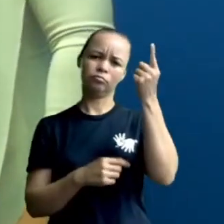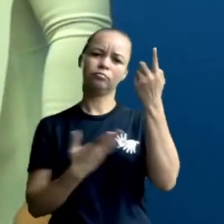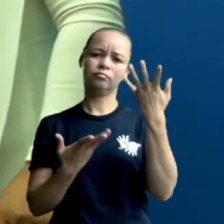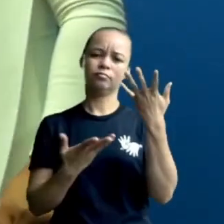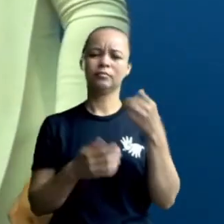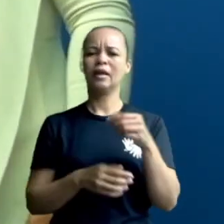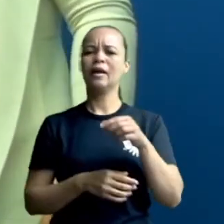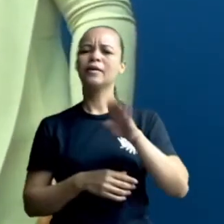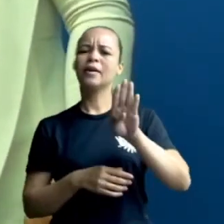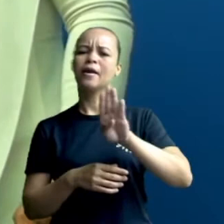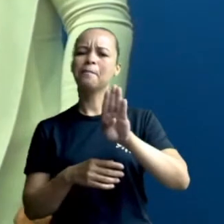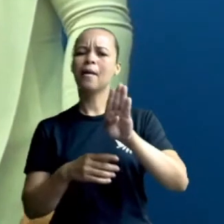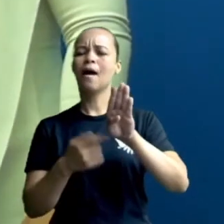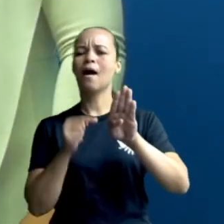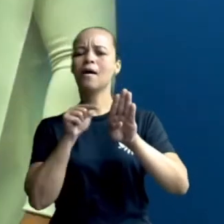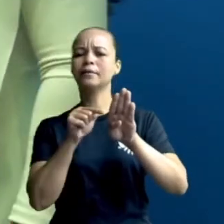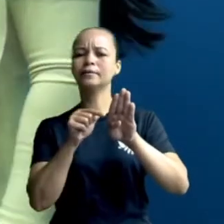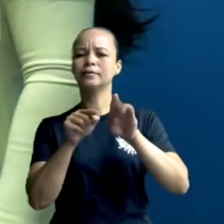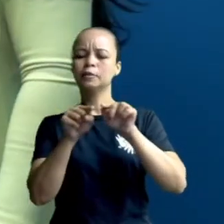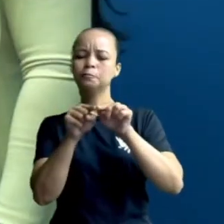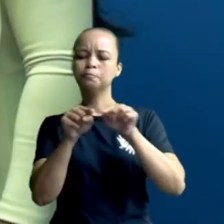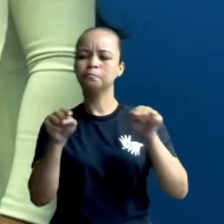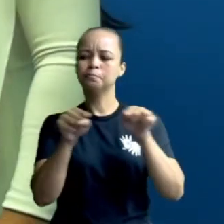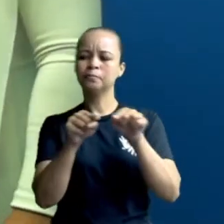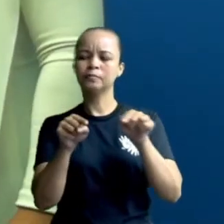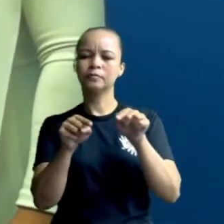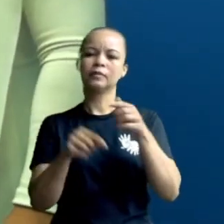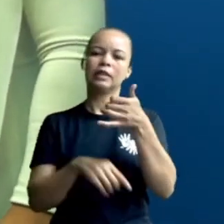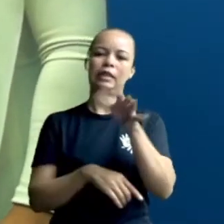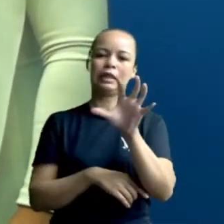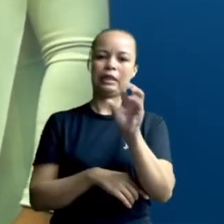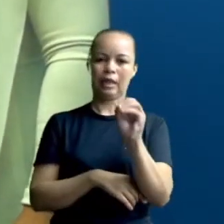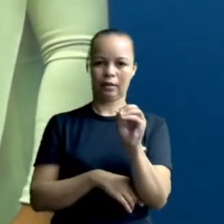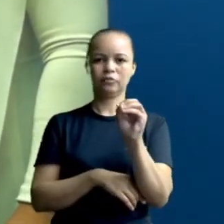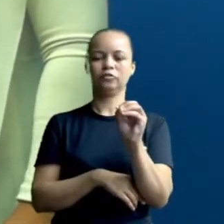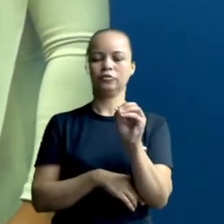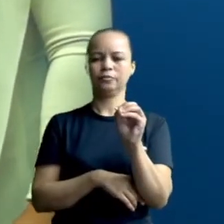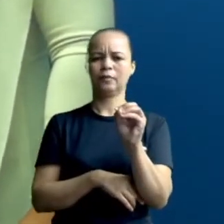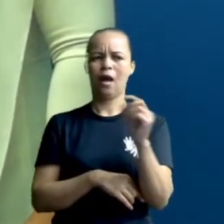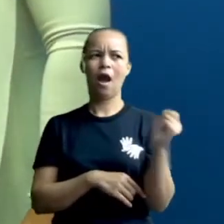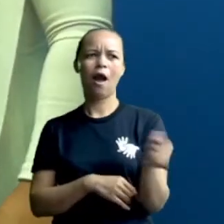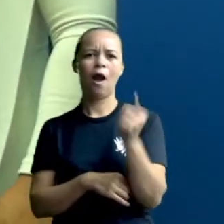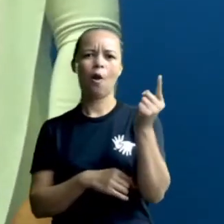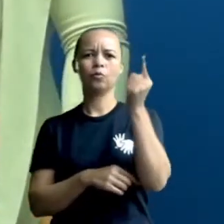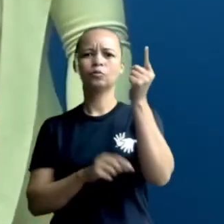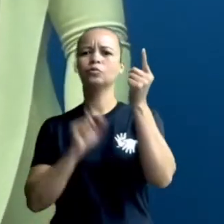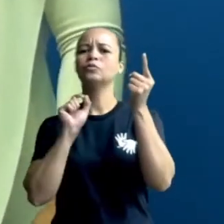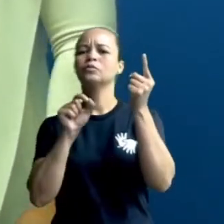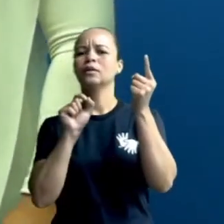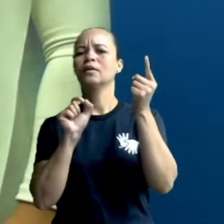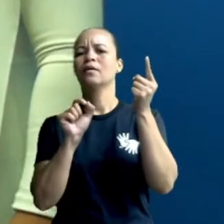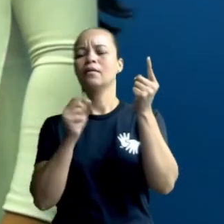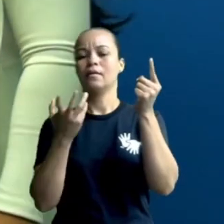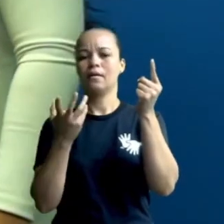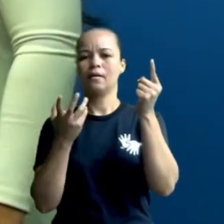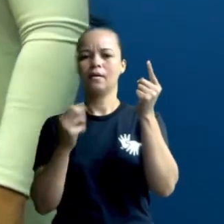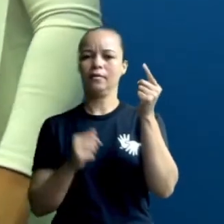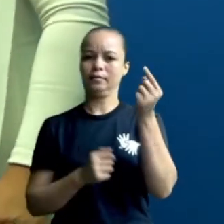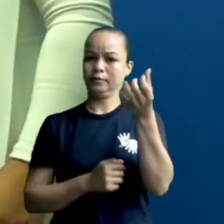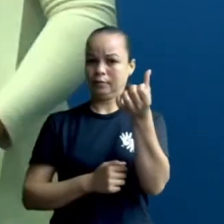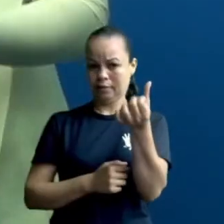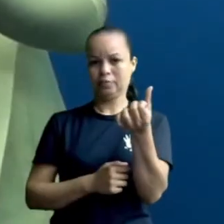Quem é a base desse paralelogramo? 10. Quem é a altura desse paralelogramo?